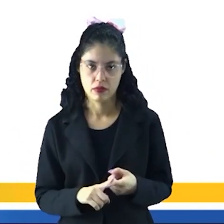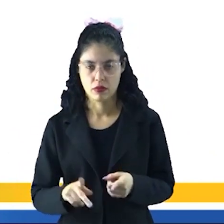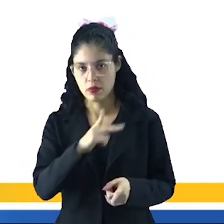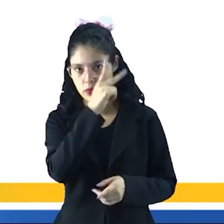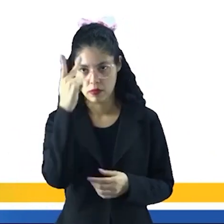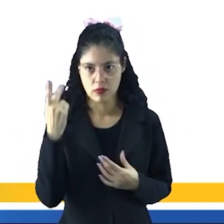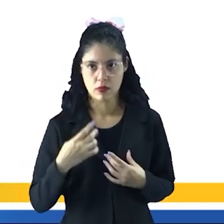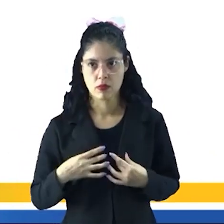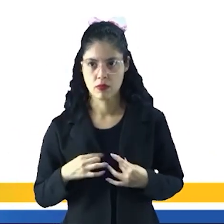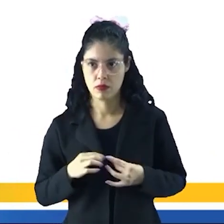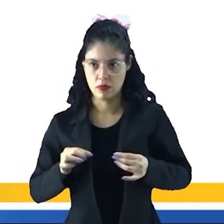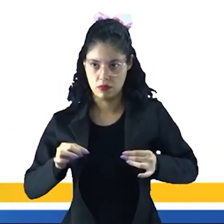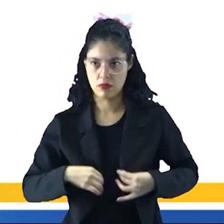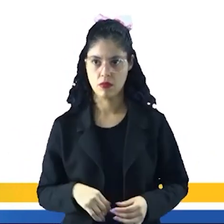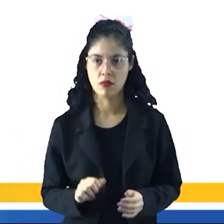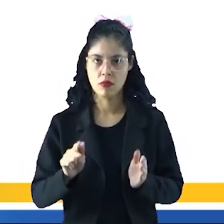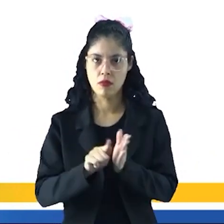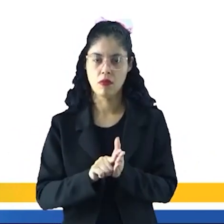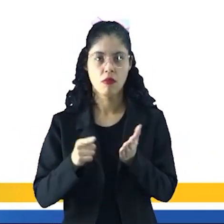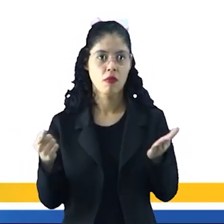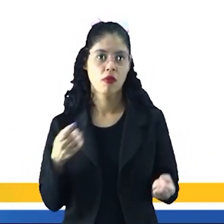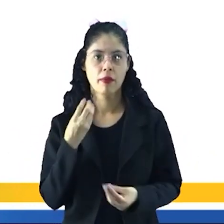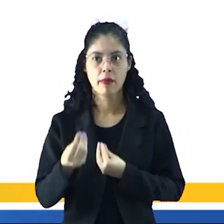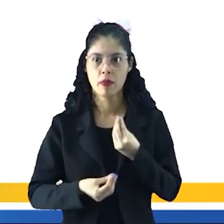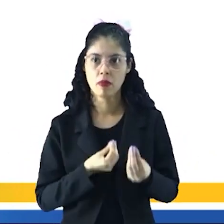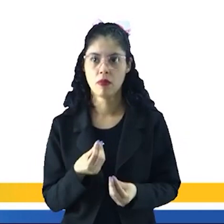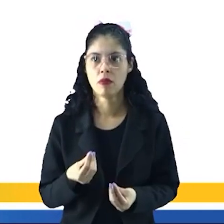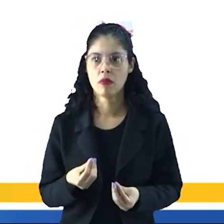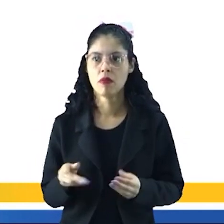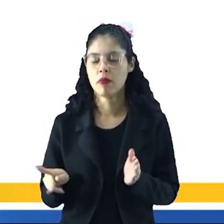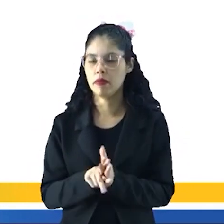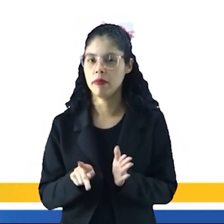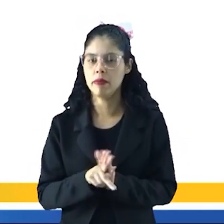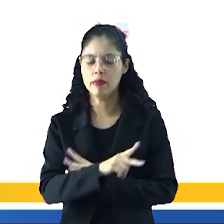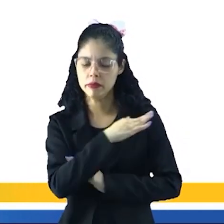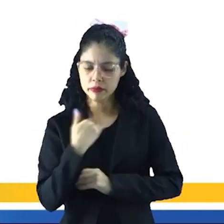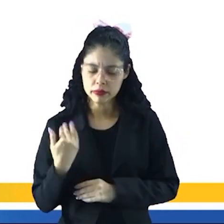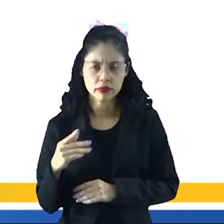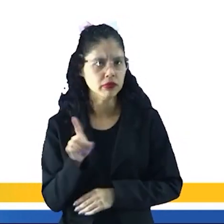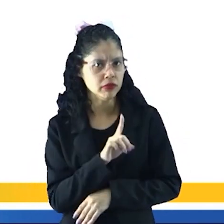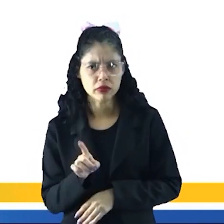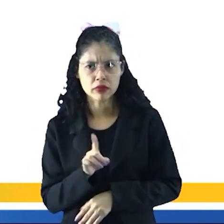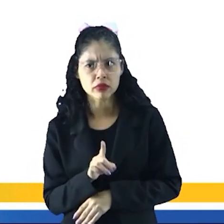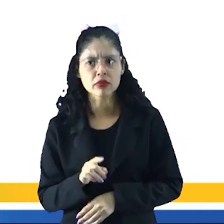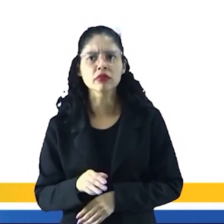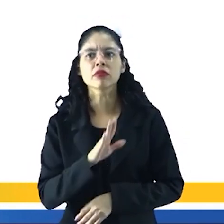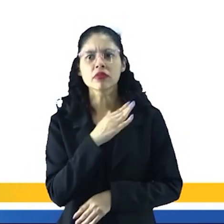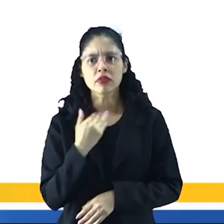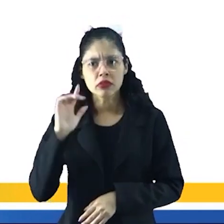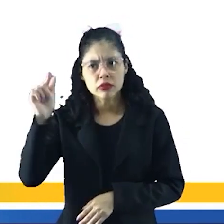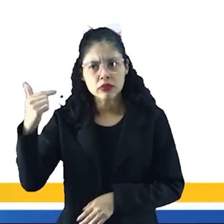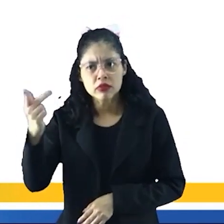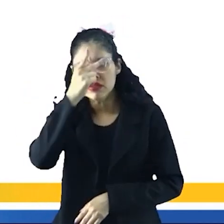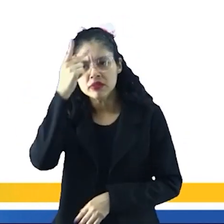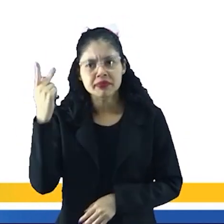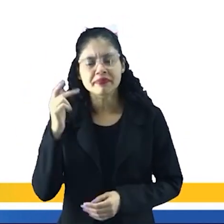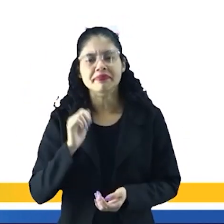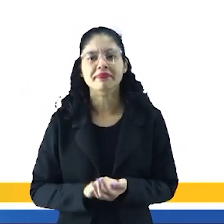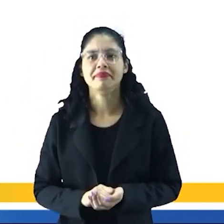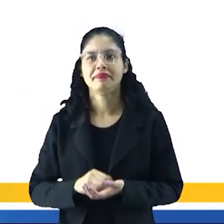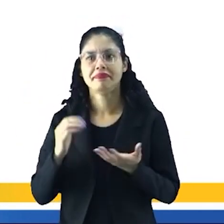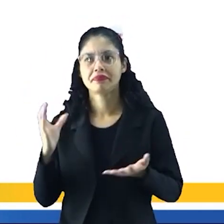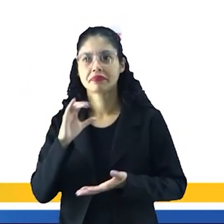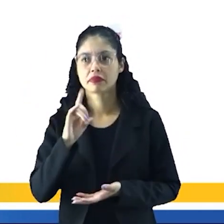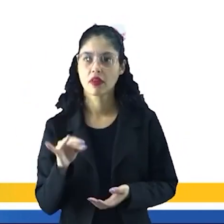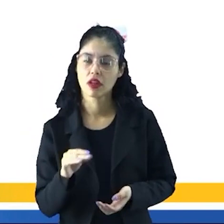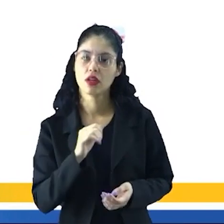as pessoas colocaram nos jornais como se ele tivesse suicidado. E Cildo Meirelles, então, coloca essa intervenção.